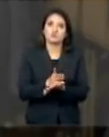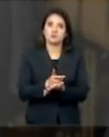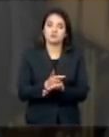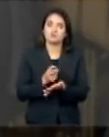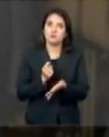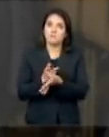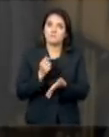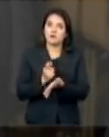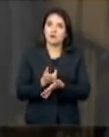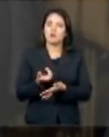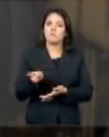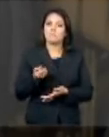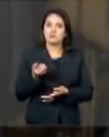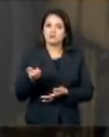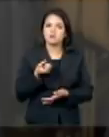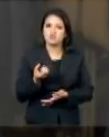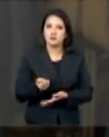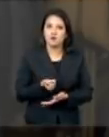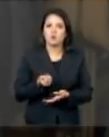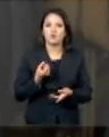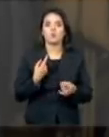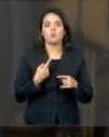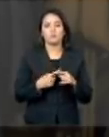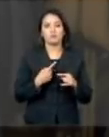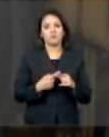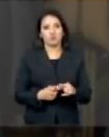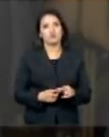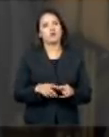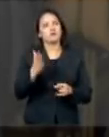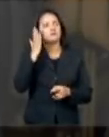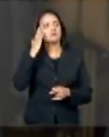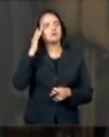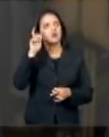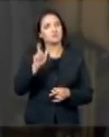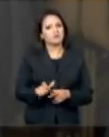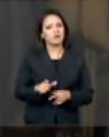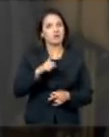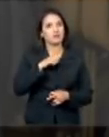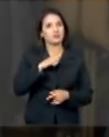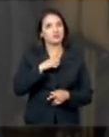base nos princípios da boa fé e da segurança jurídica